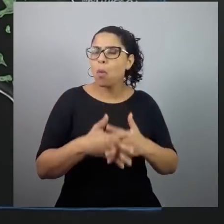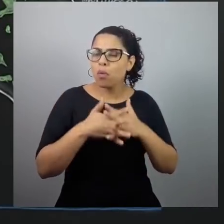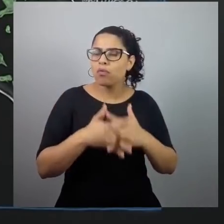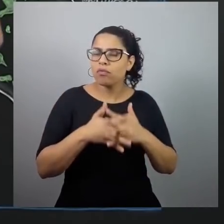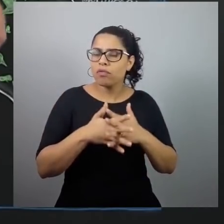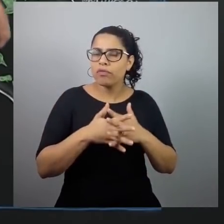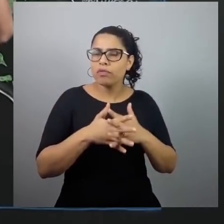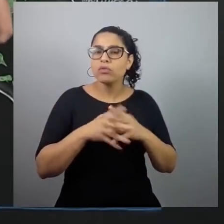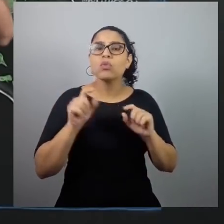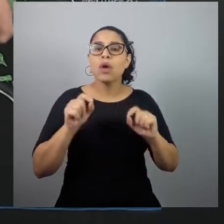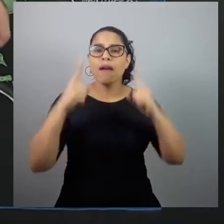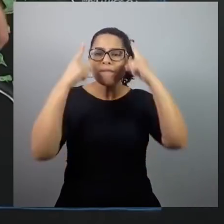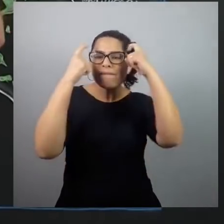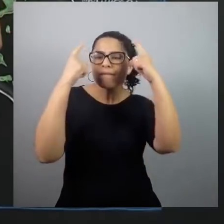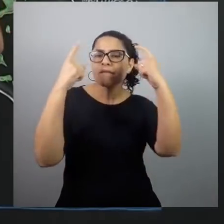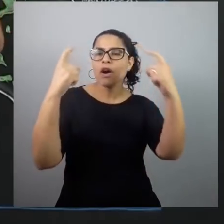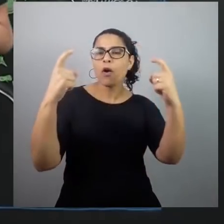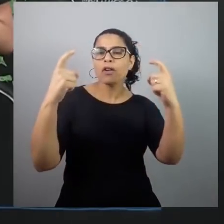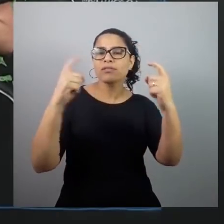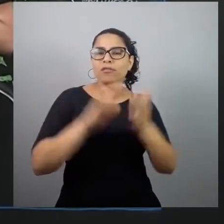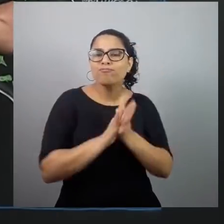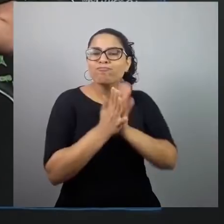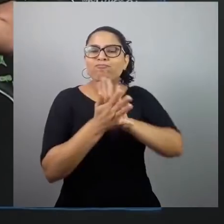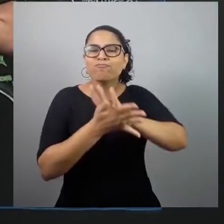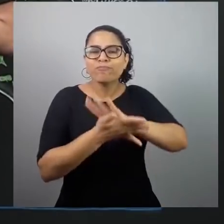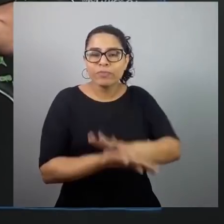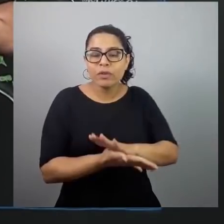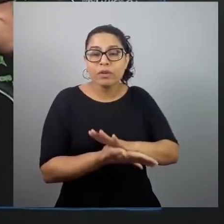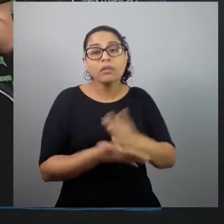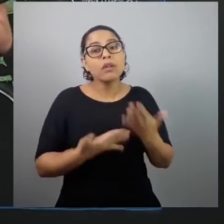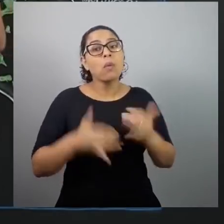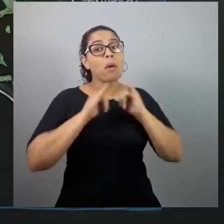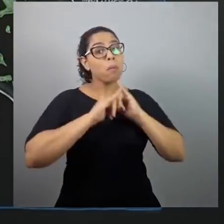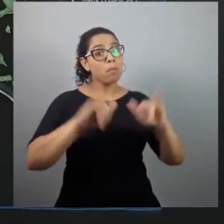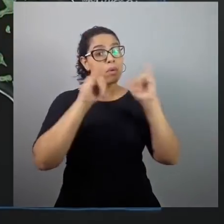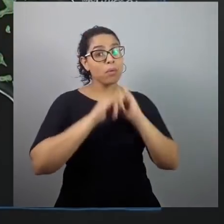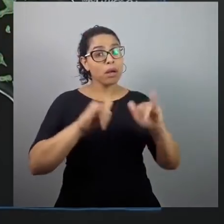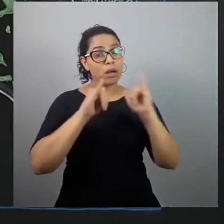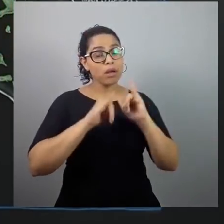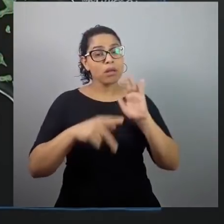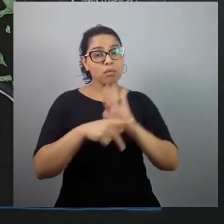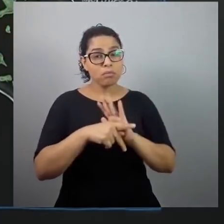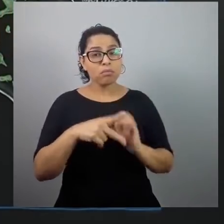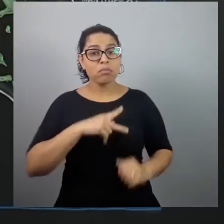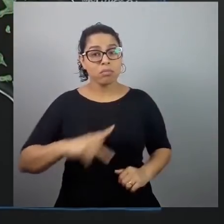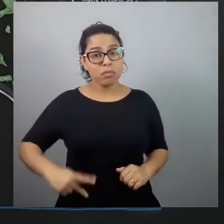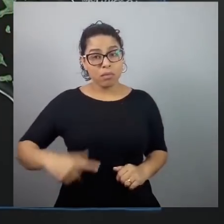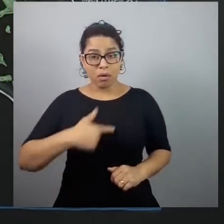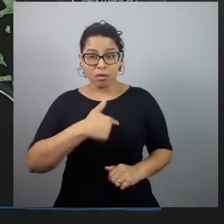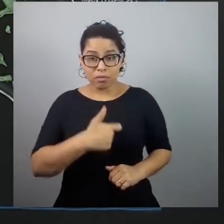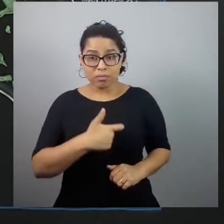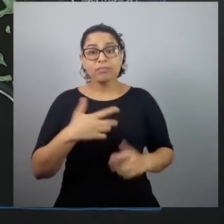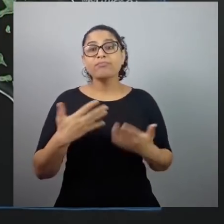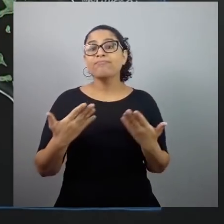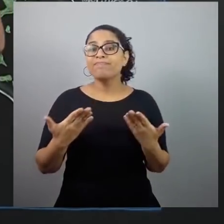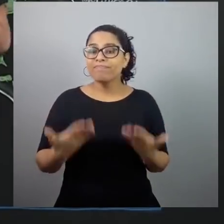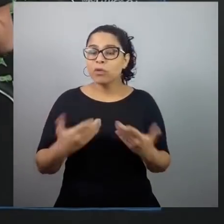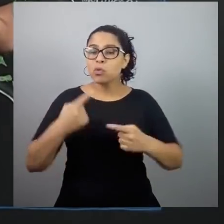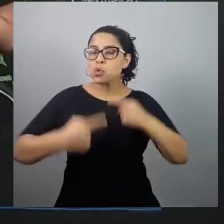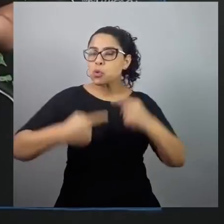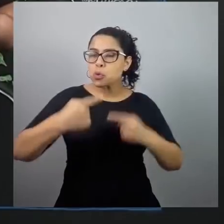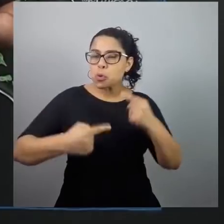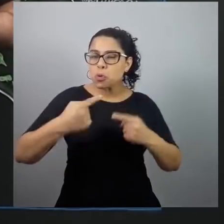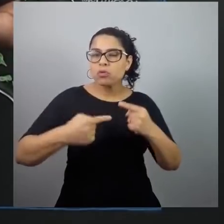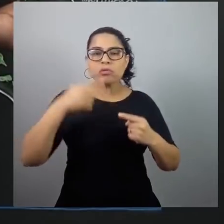racial. No entanto, lá a propaganda do Estado Novo, a propaganda do Getúlio, que ainda ecoa muito quando se discute